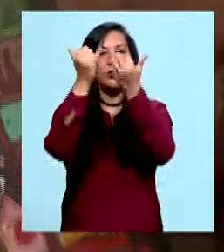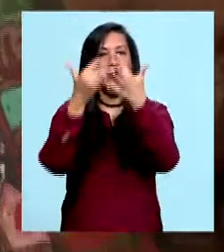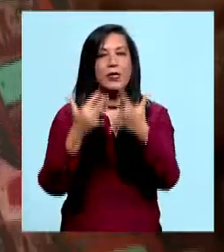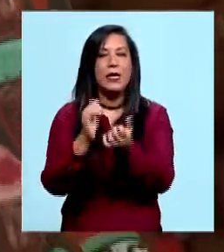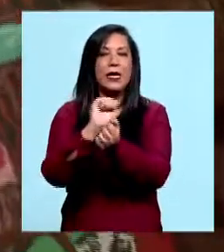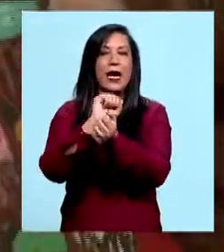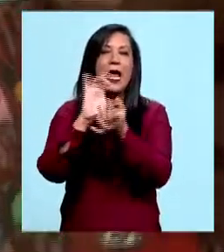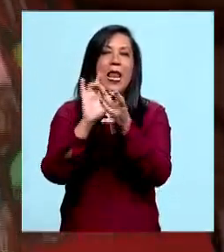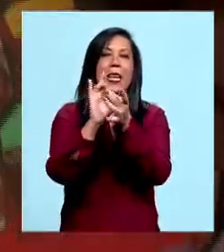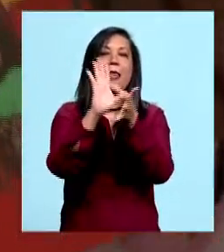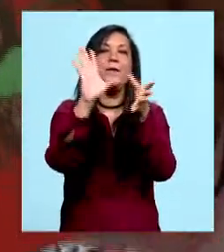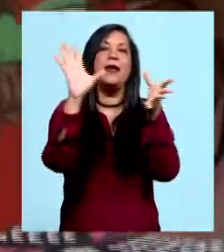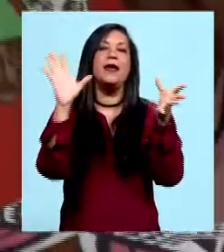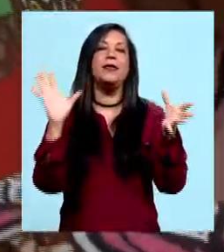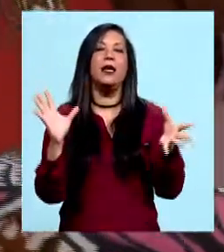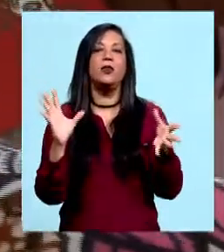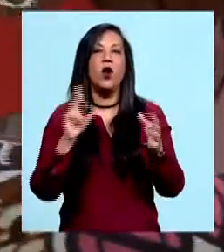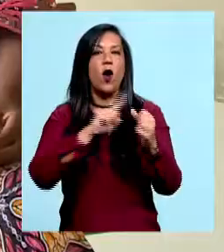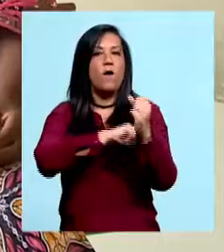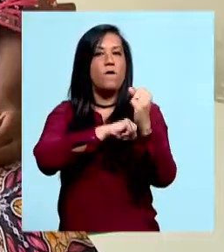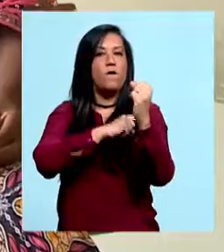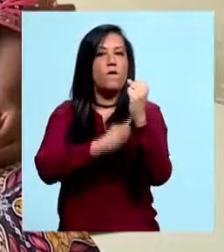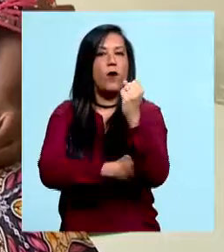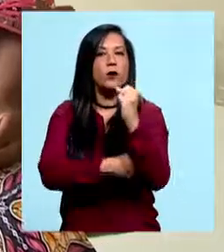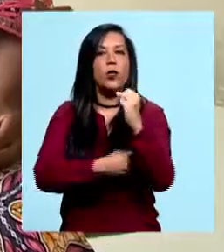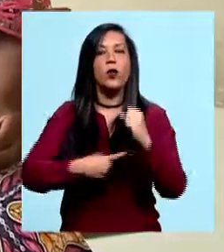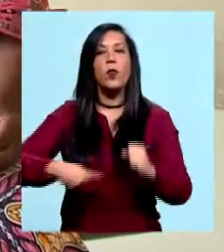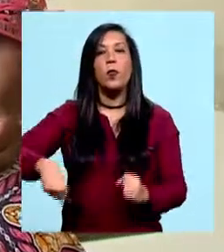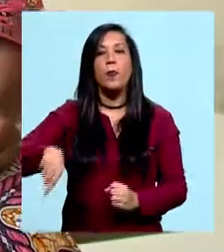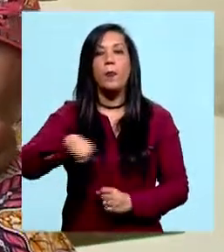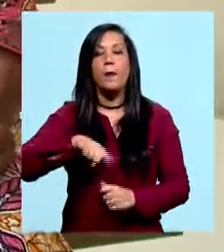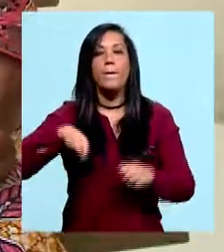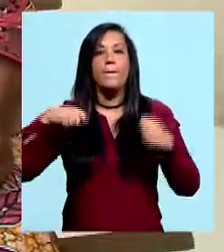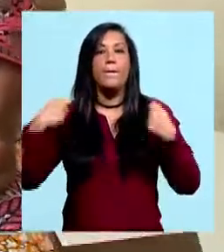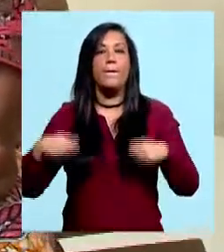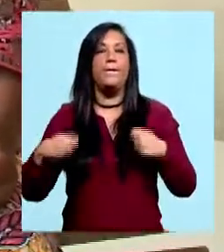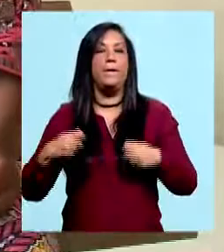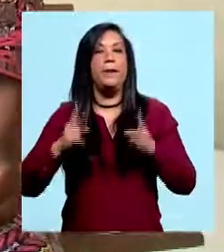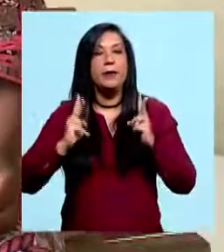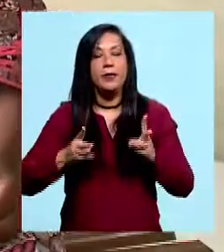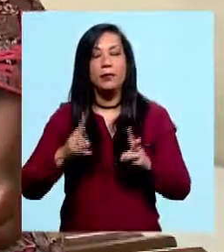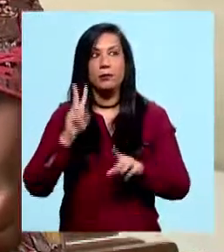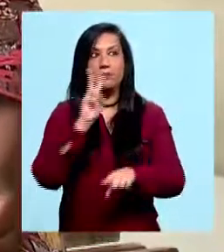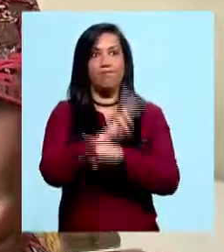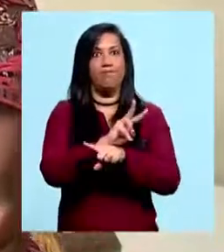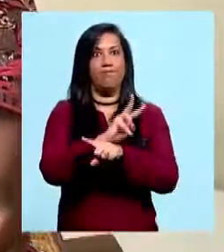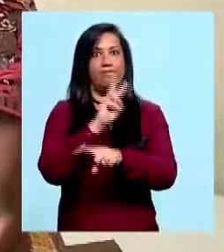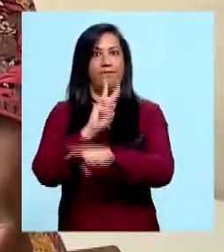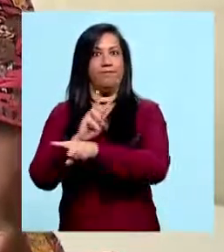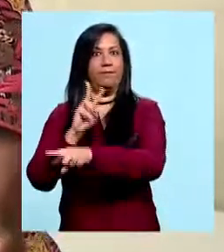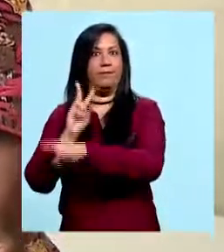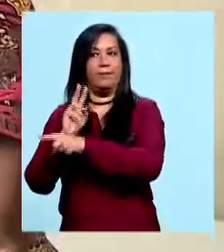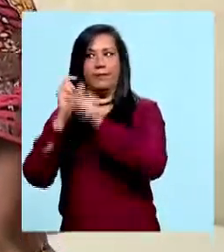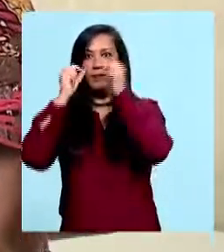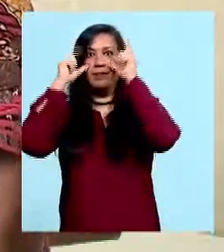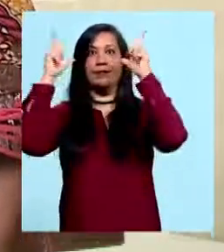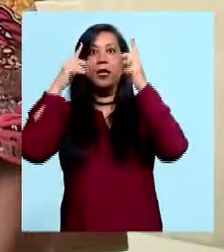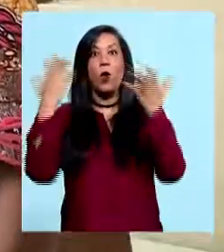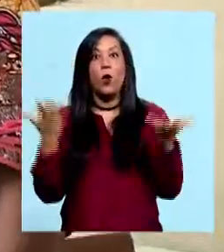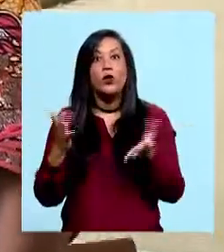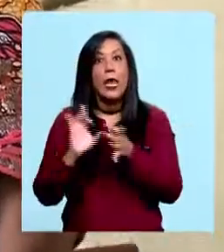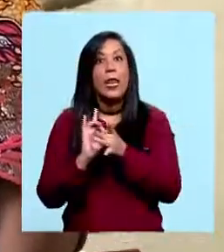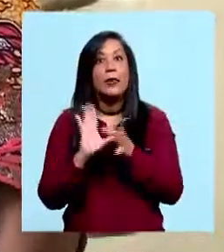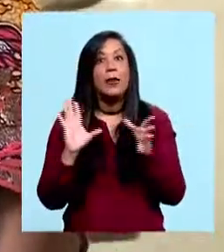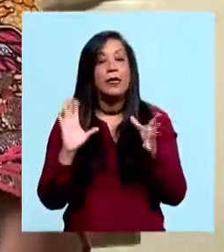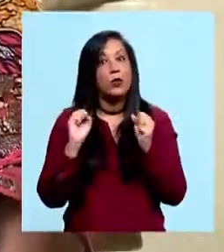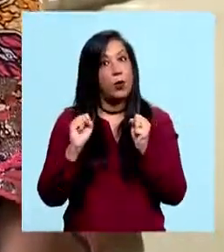com uma força, com muito vigor, porque nós temos que estar sempre vigilantes. A liberdade que temos hoje,